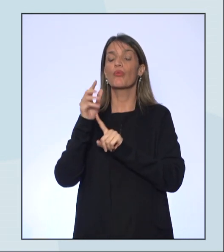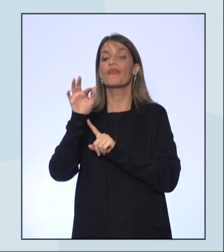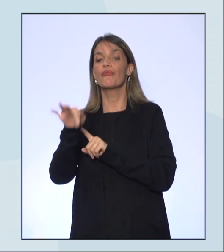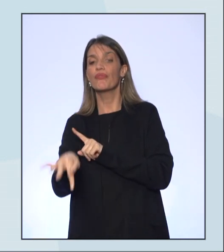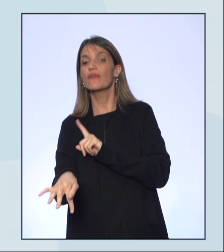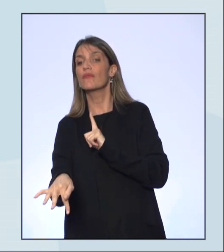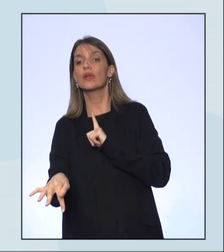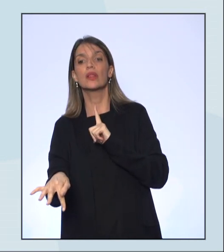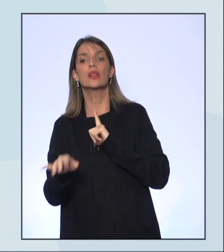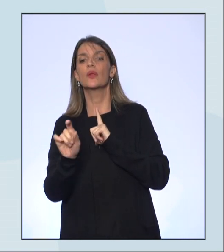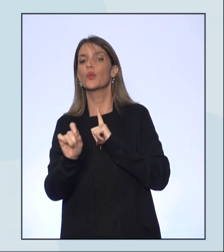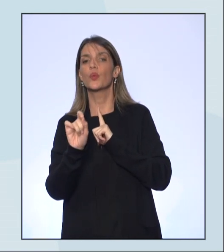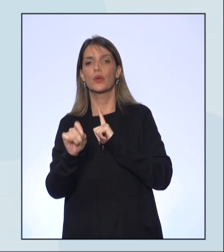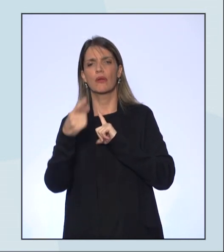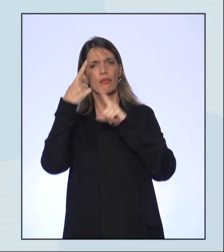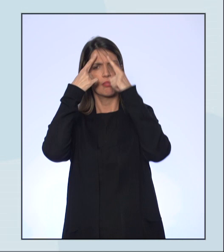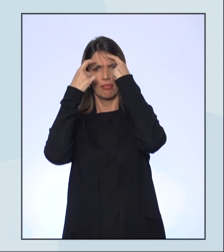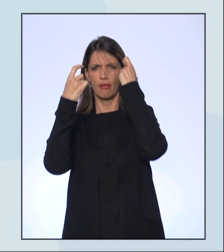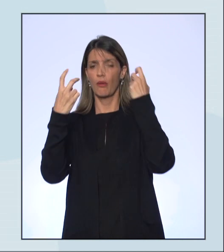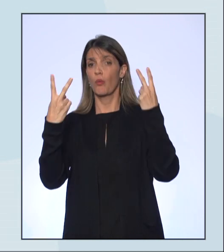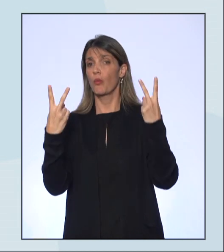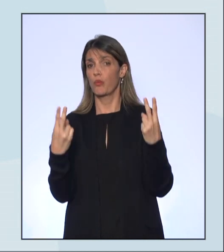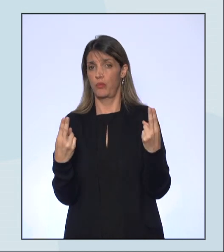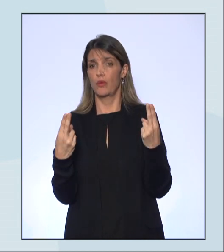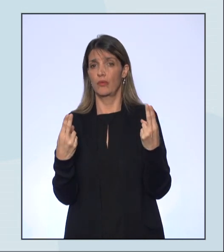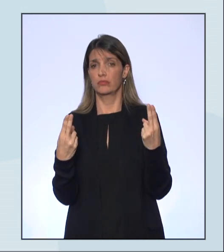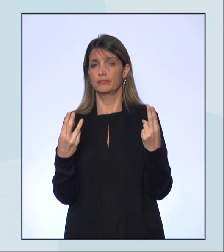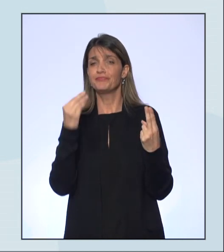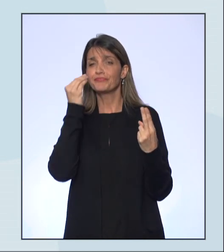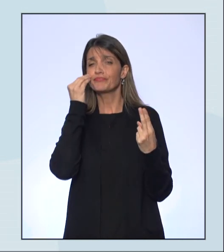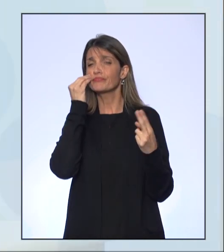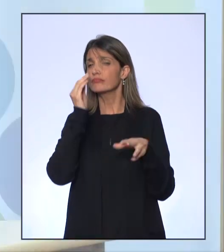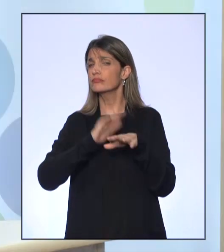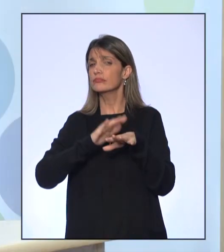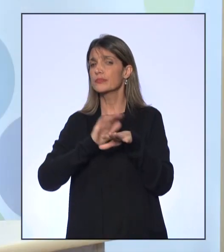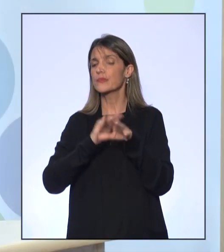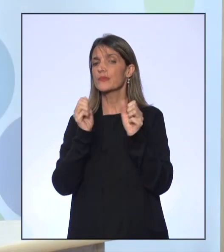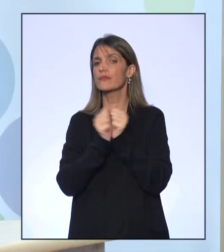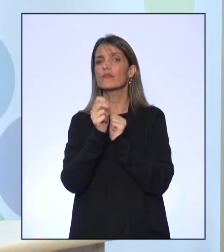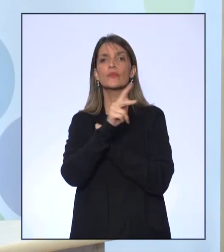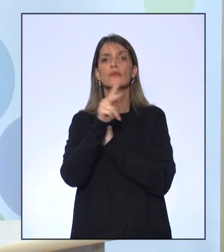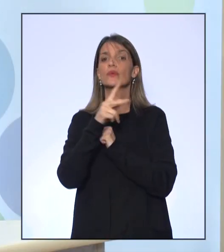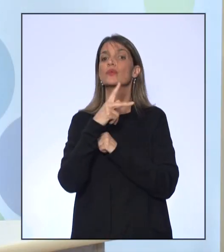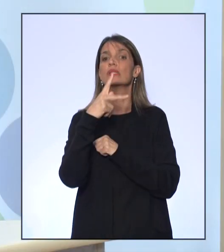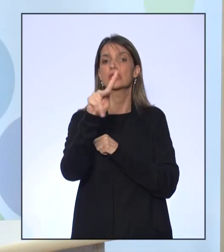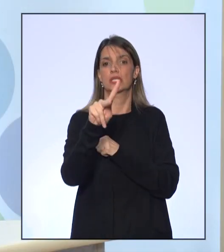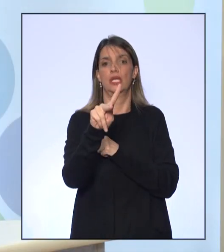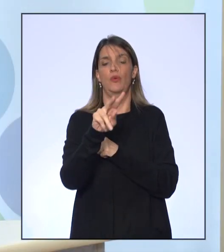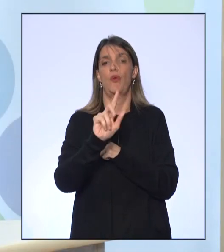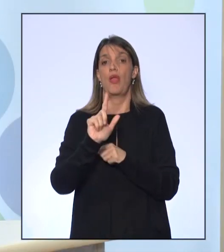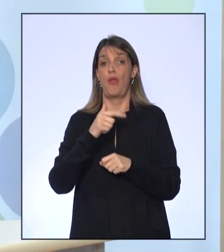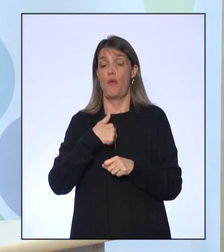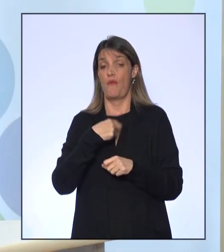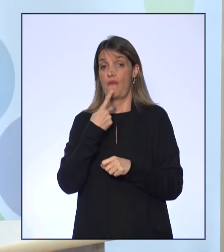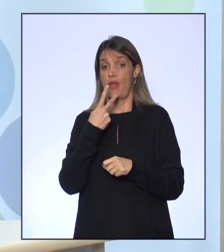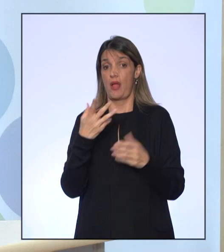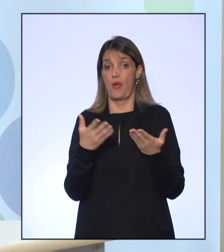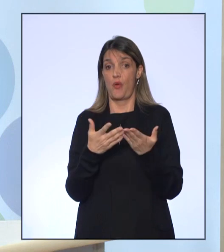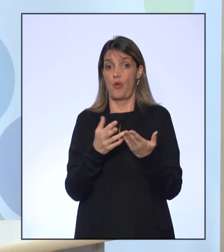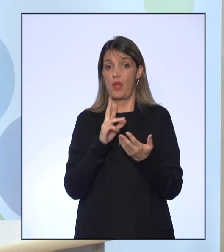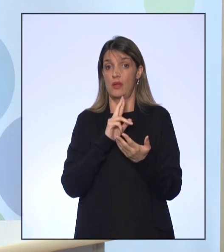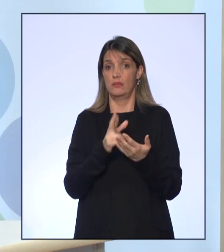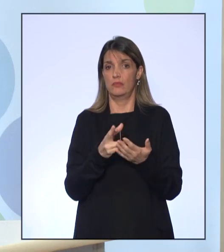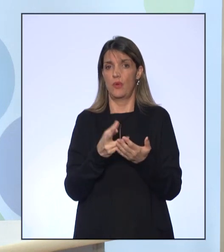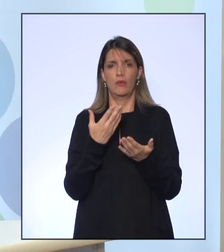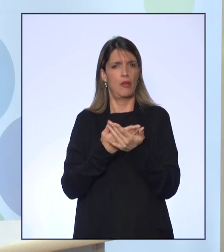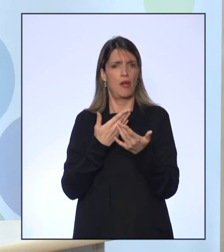vamos ter a mesma ideia. Tente fazer com o seu professor, tente fazer em casa, eu vou te dar a resposta, posso até numa próxima aula a